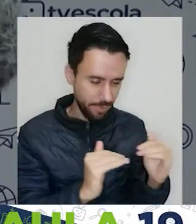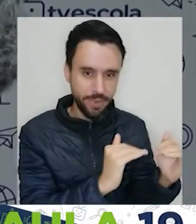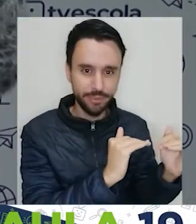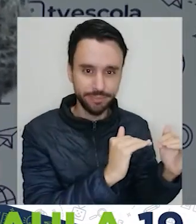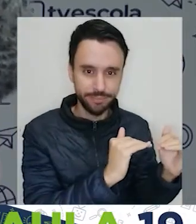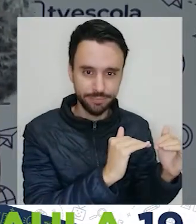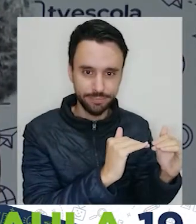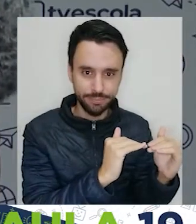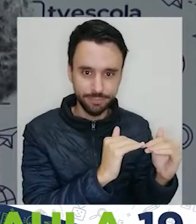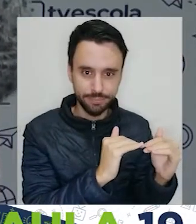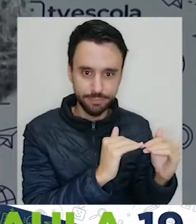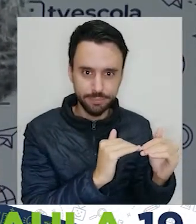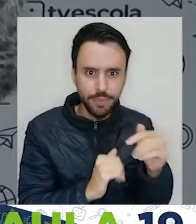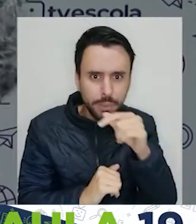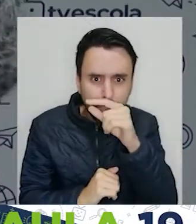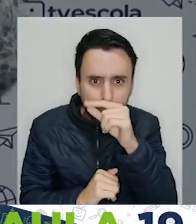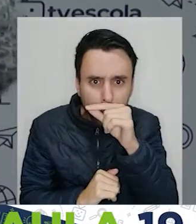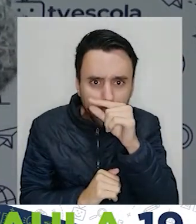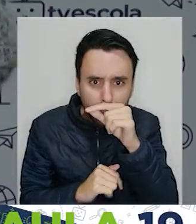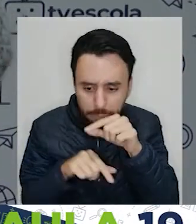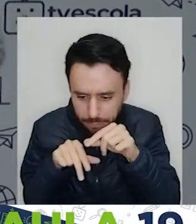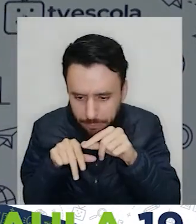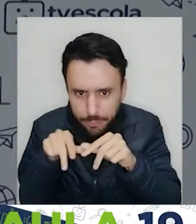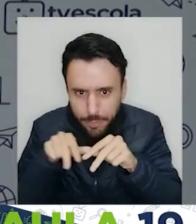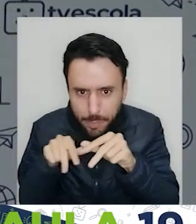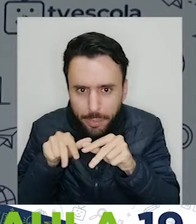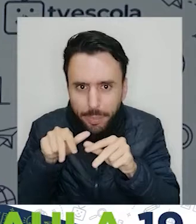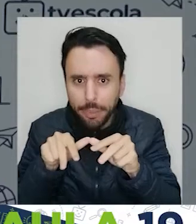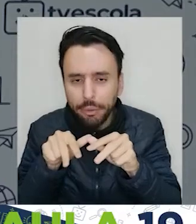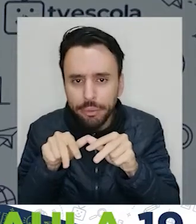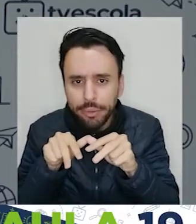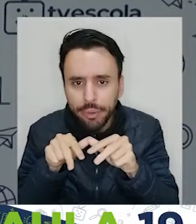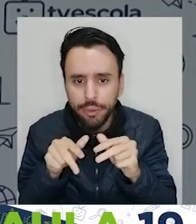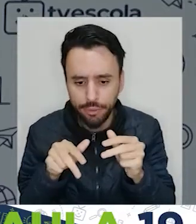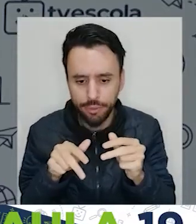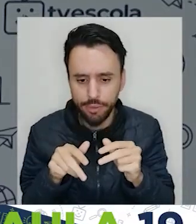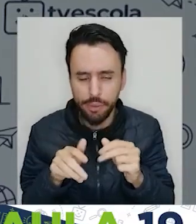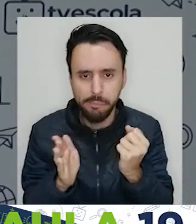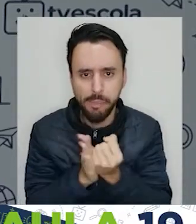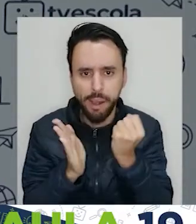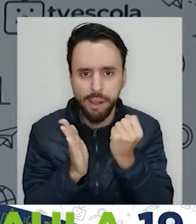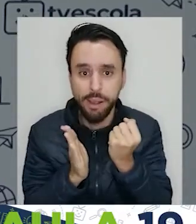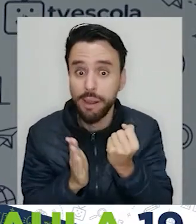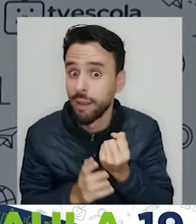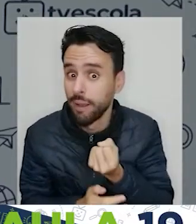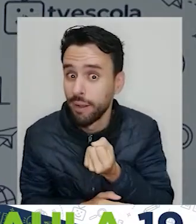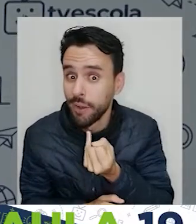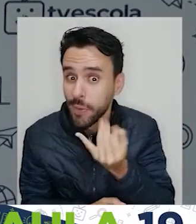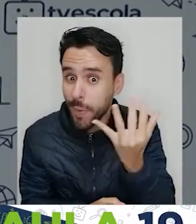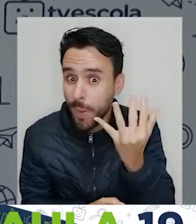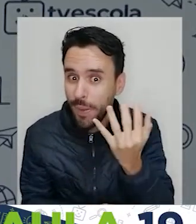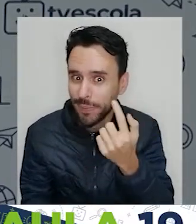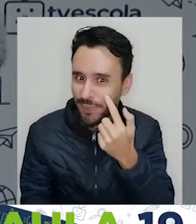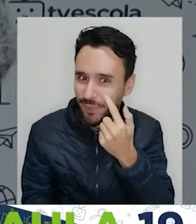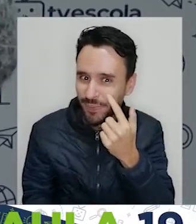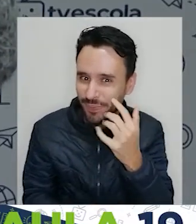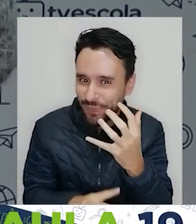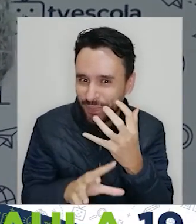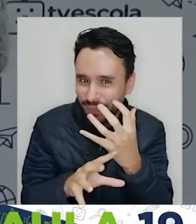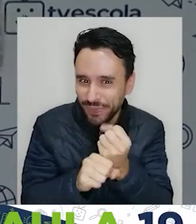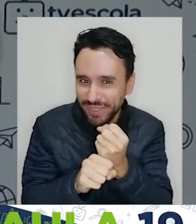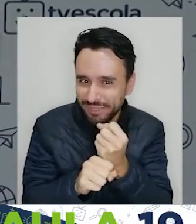quantas pegadas o passarinho deixou pelo trajeto do jogo? Então, quero que vocês observem na tela